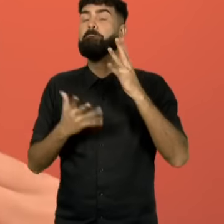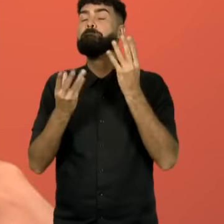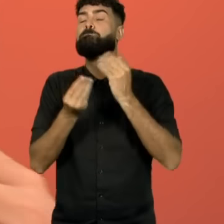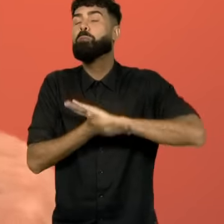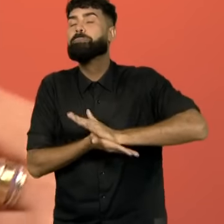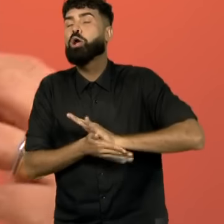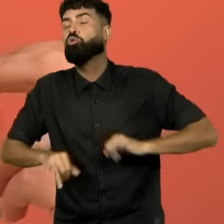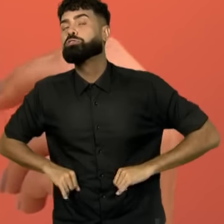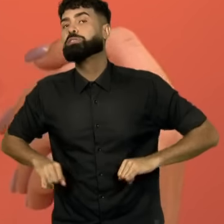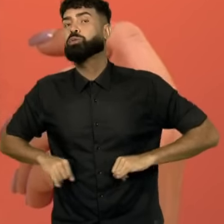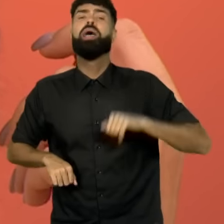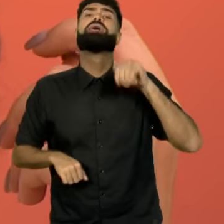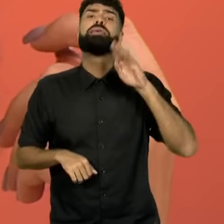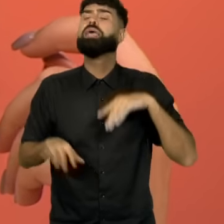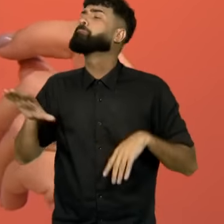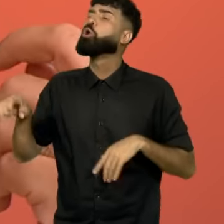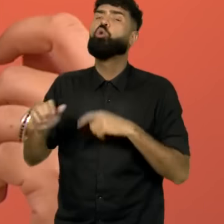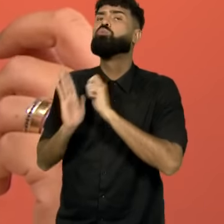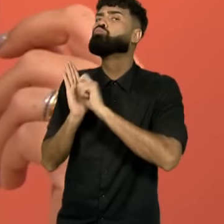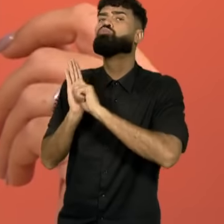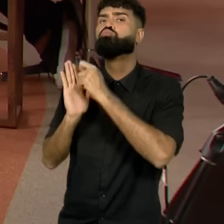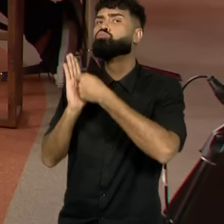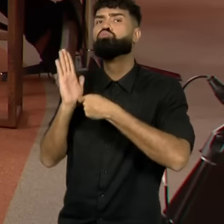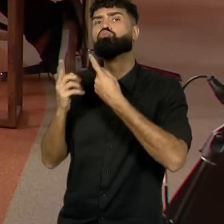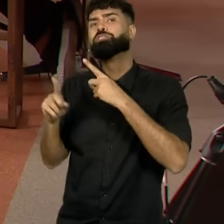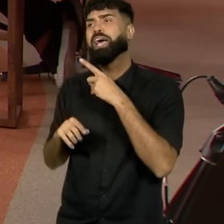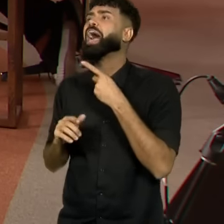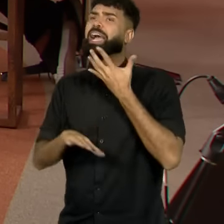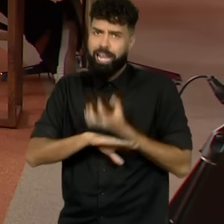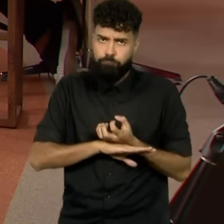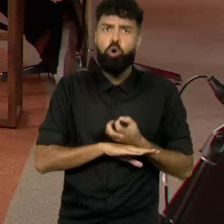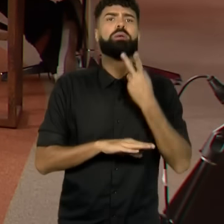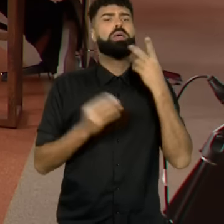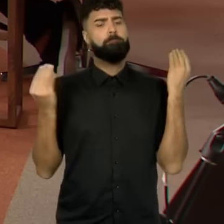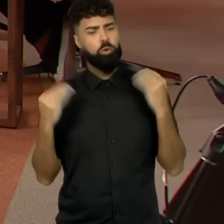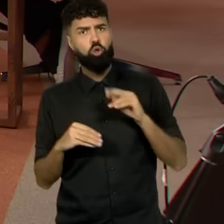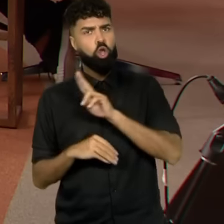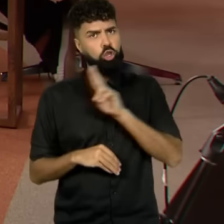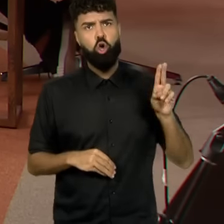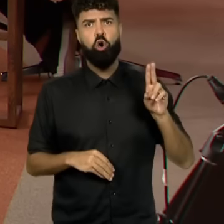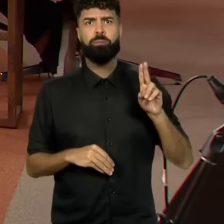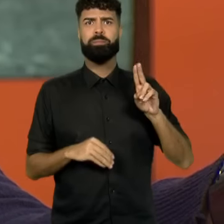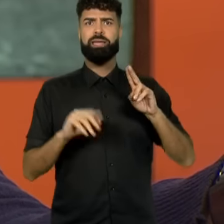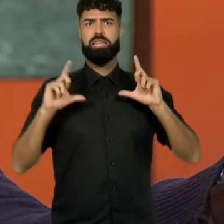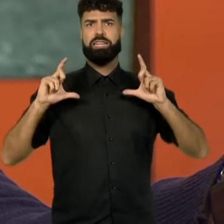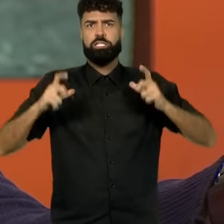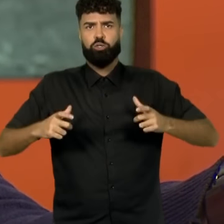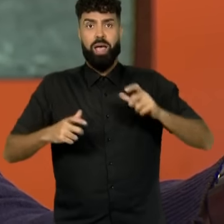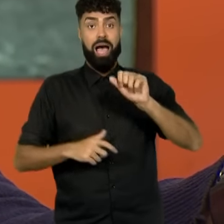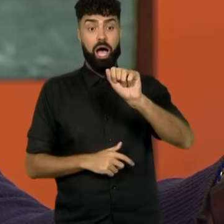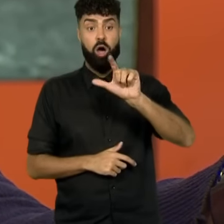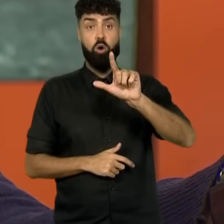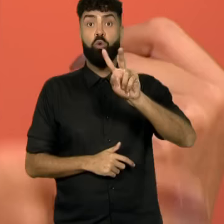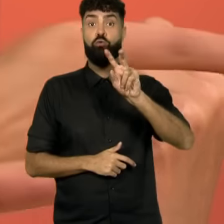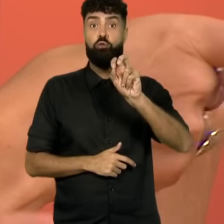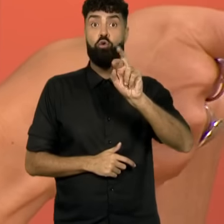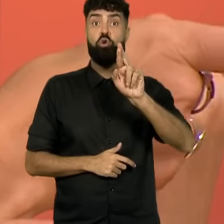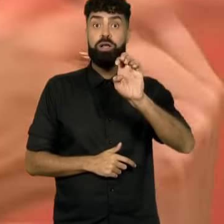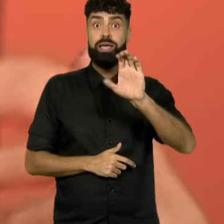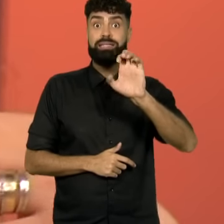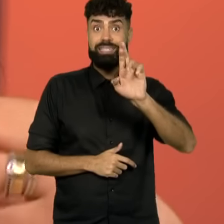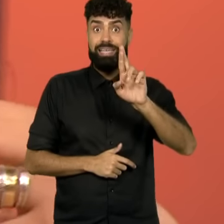preconceito. Quem foi lá, gravou uma música de Dona Ivone Lara, não só gravou, mas deu nome ao disco, Alvorecer. Esse disco de 74. Exatamente. Esse